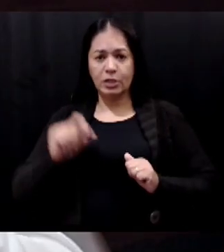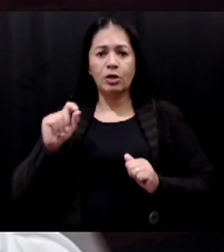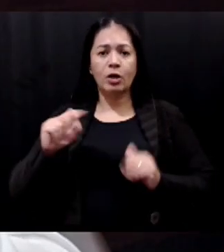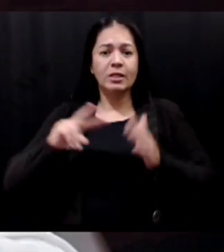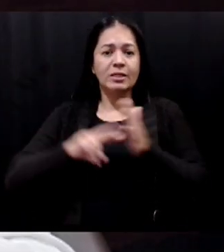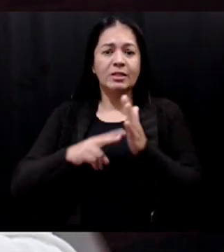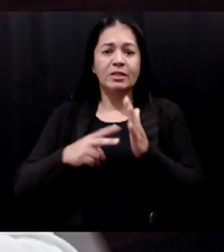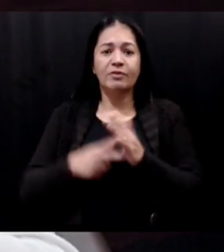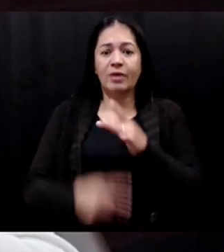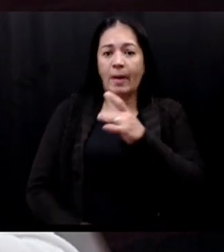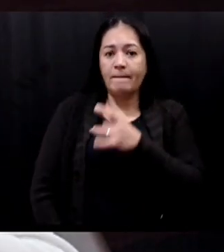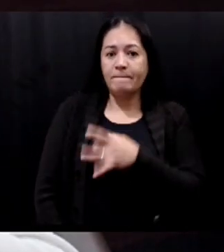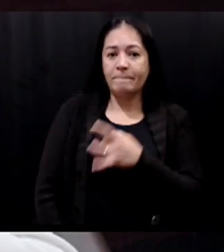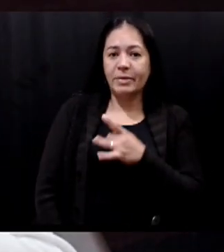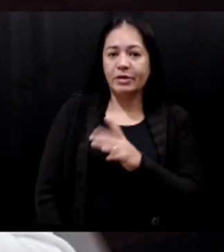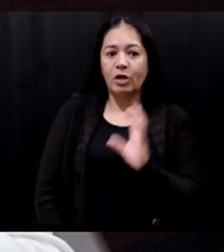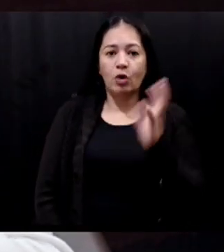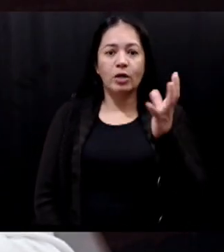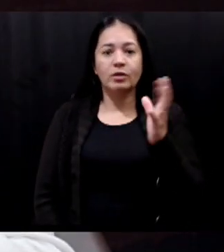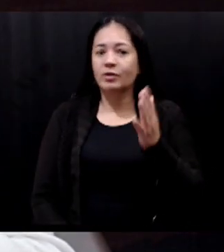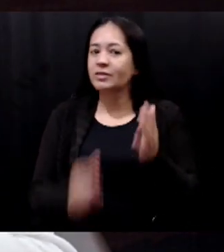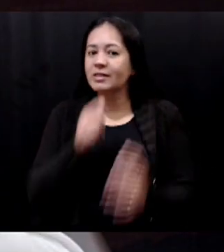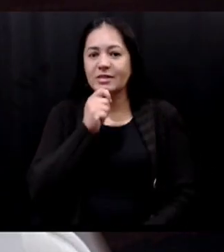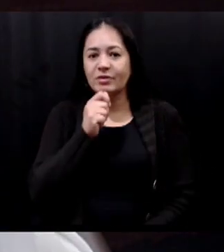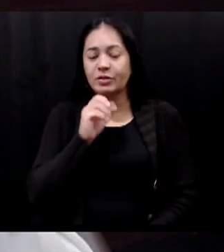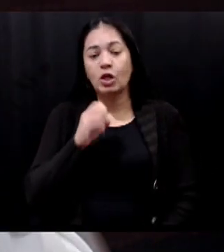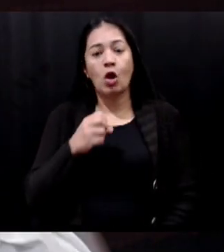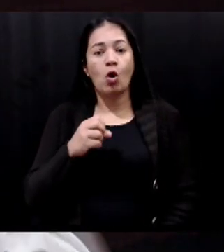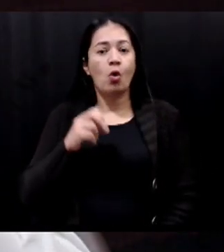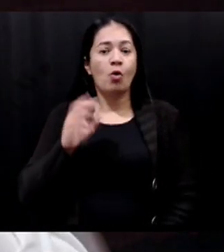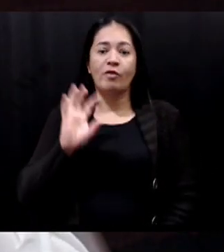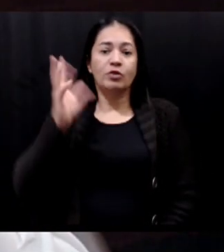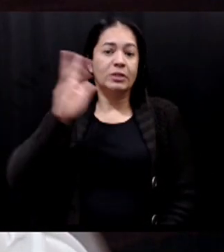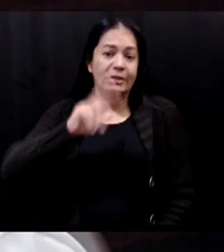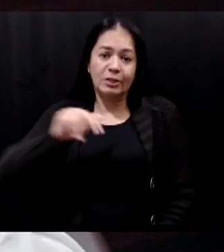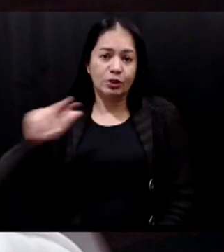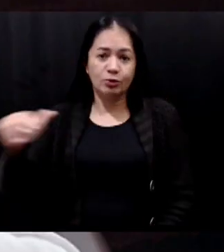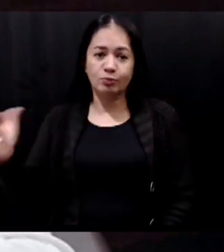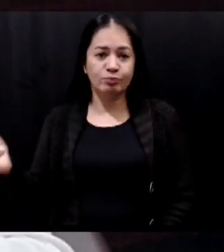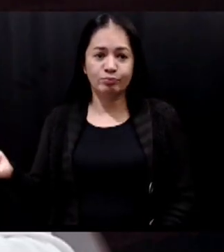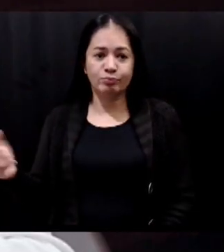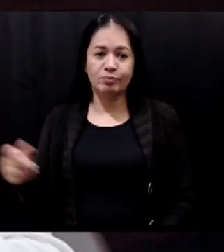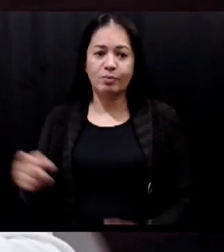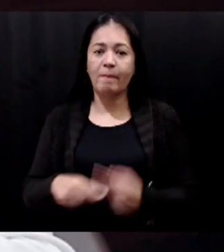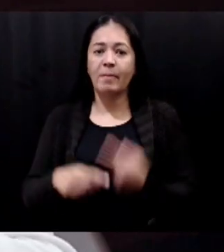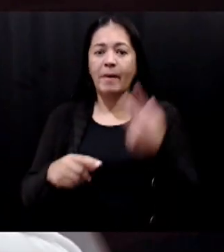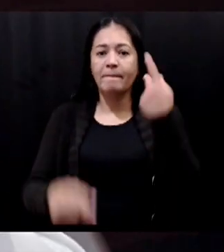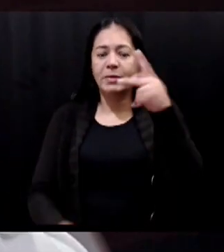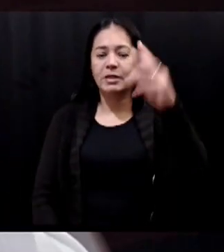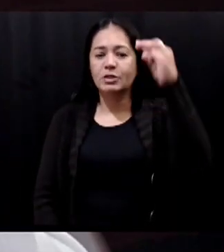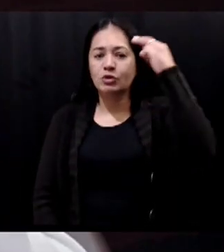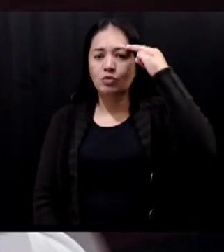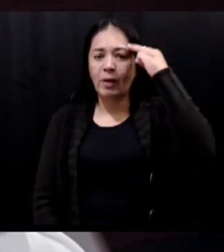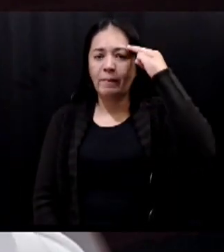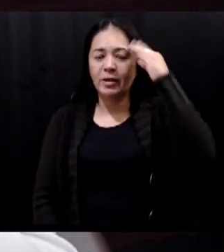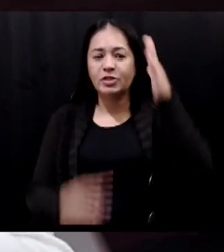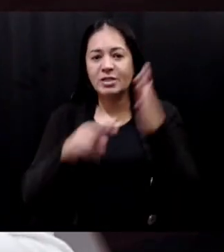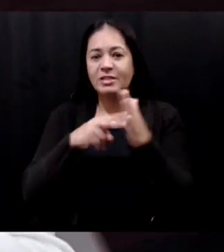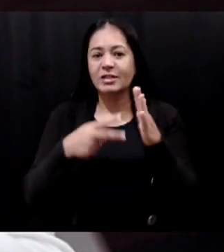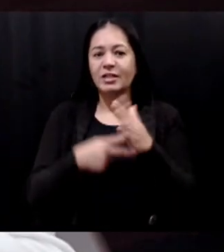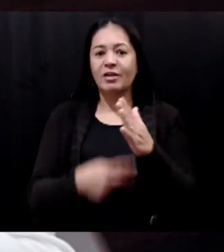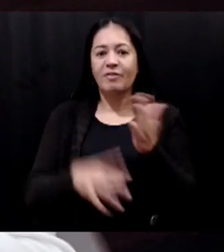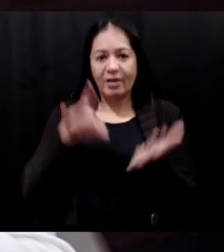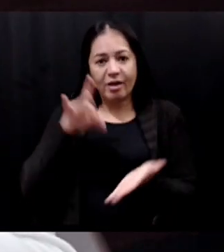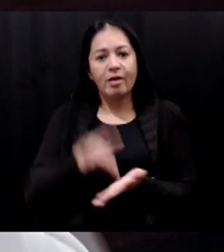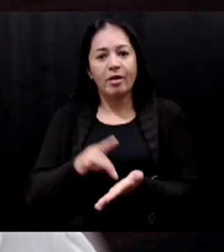não aconteceu e que talvez nunca aconteça, né? Mas para sua mente ela é real. Então é importante a gente saber